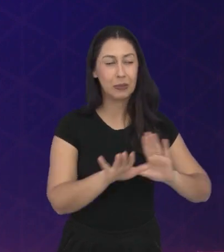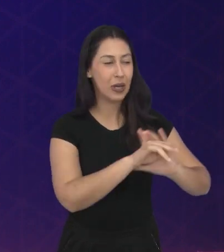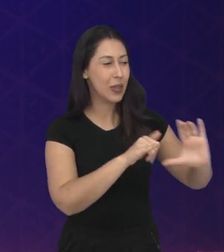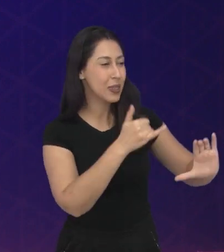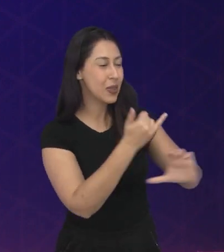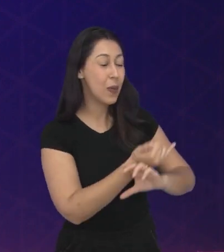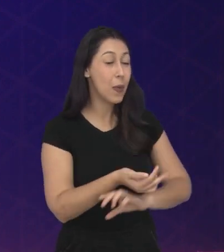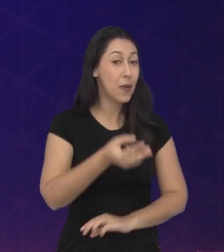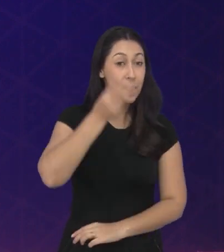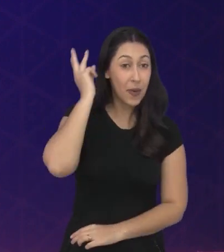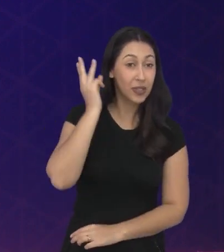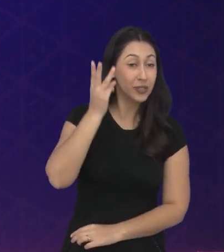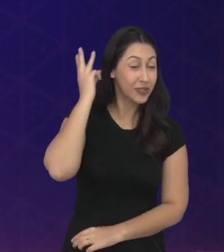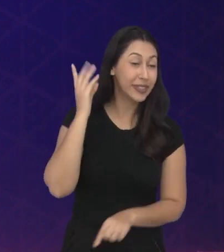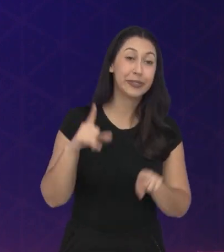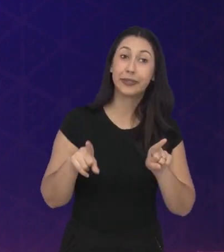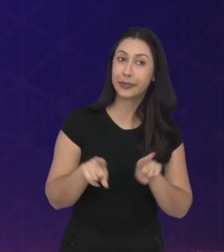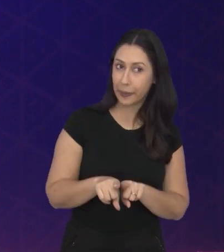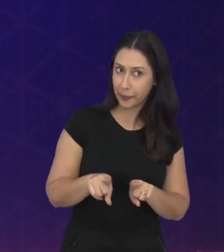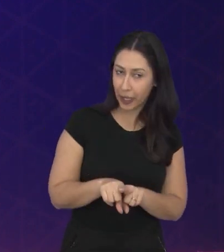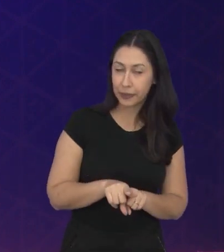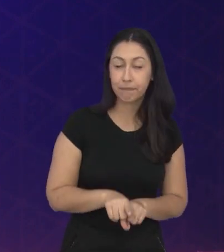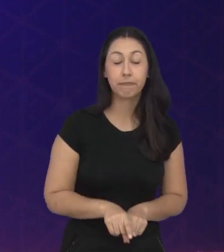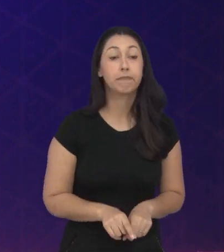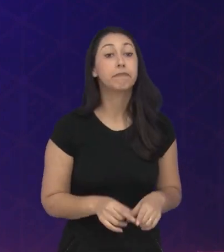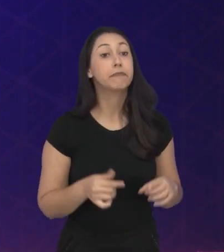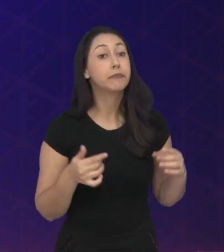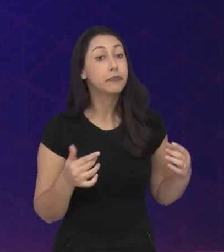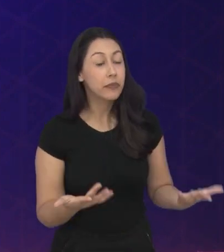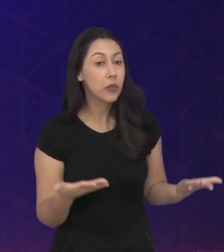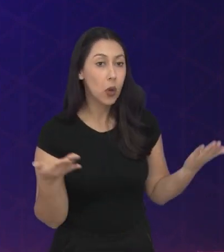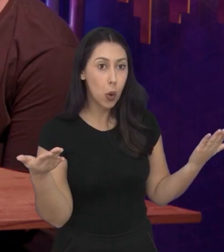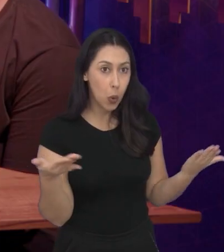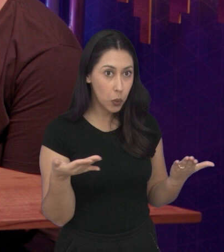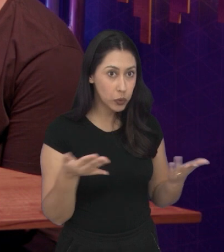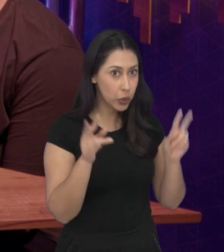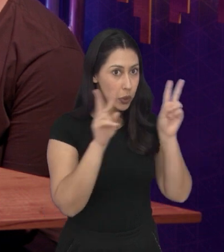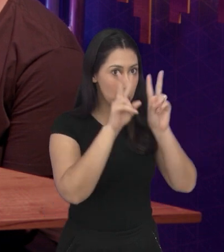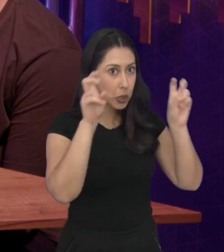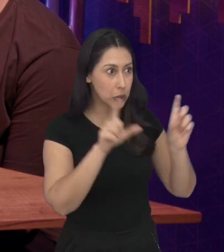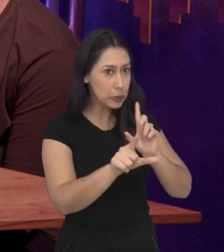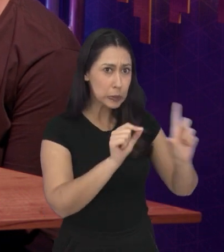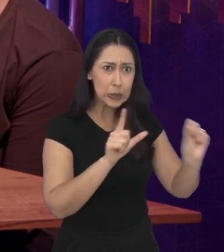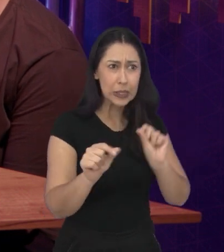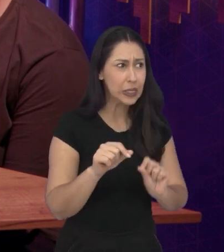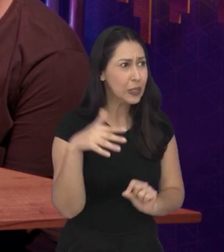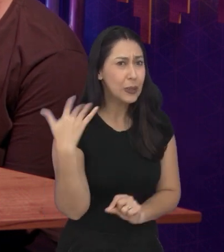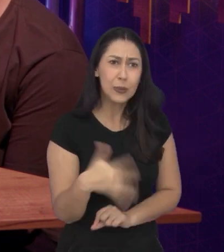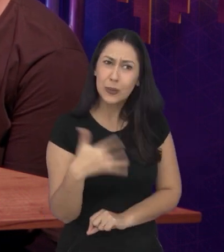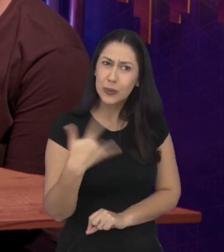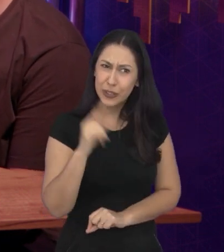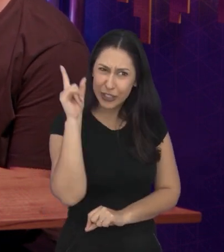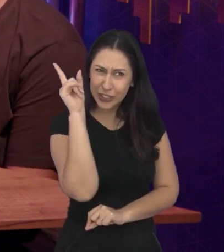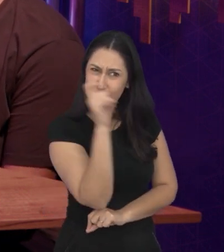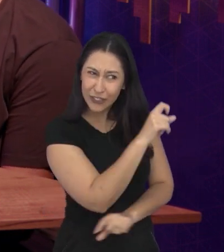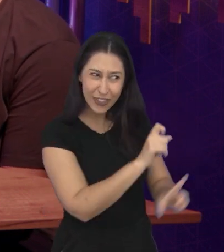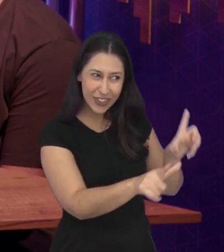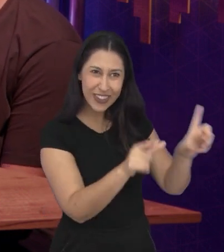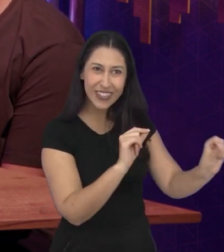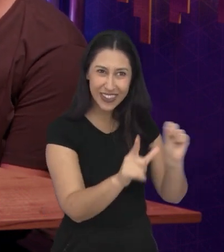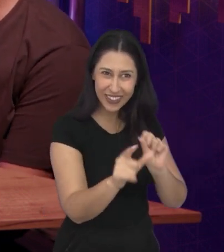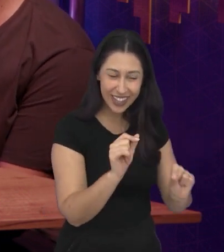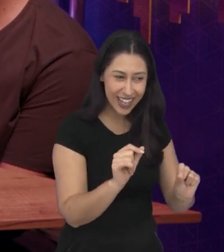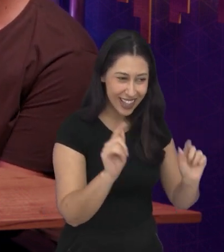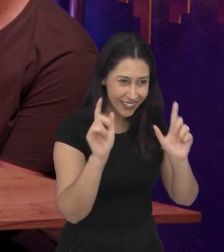plataformas, no YouTube, no Spotify e tudo mais. E João, a gente vai falar de escolhas hoje. Que tema difícil de escolher, né? Foi